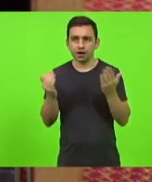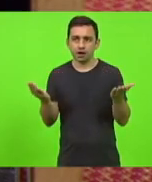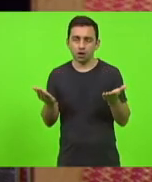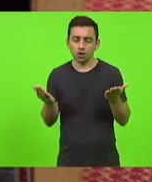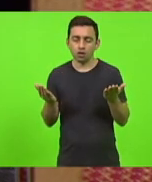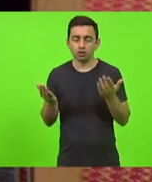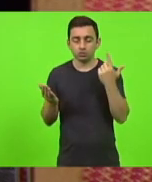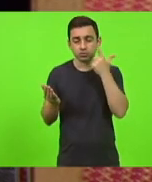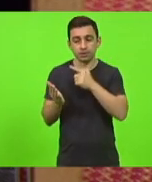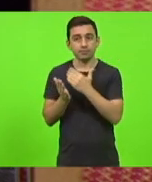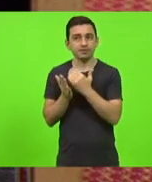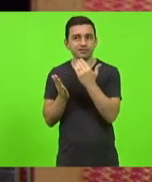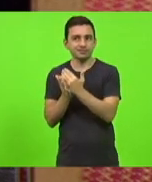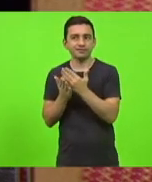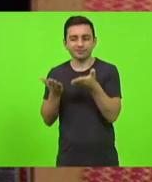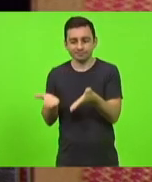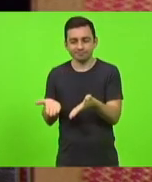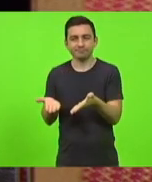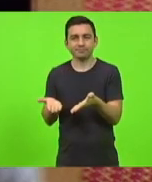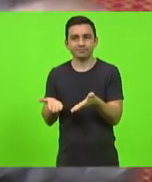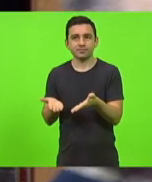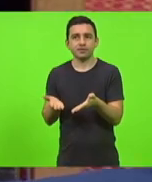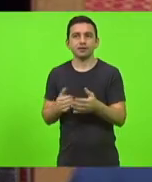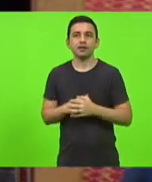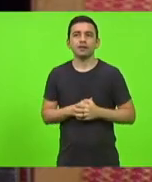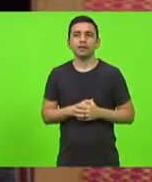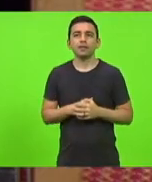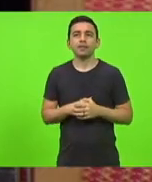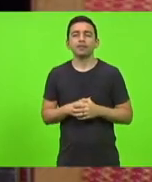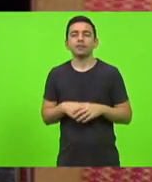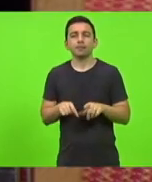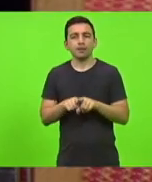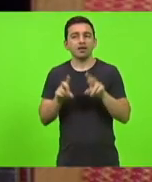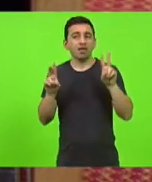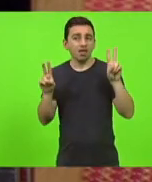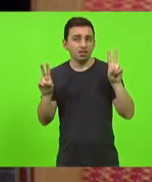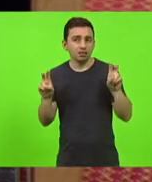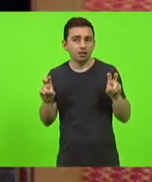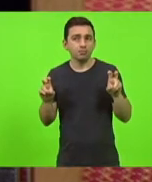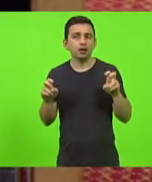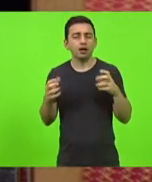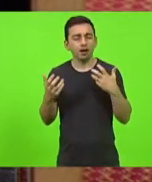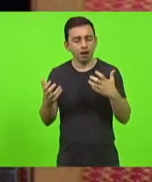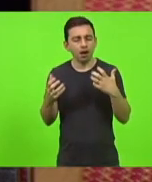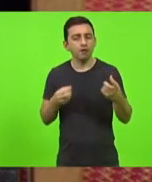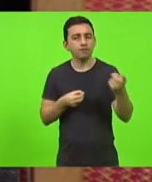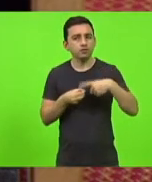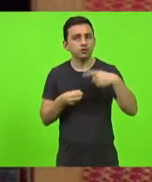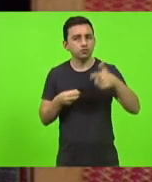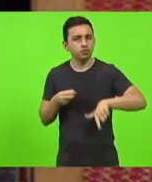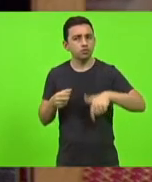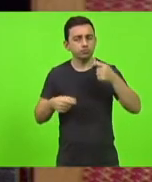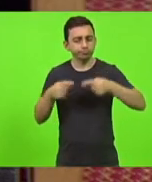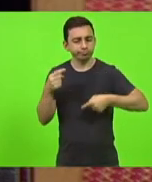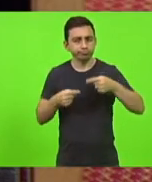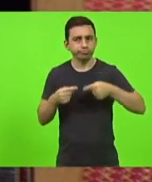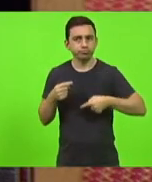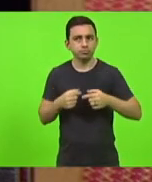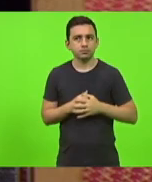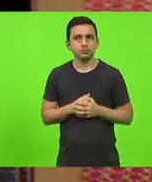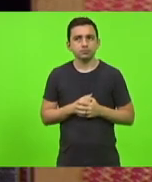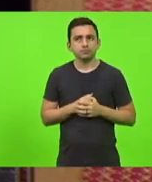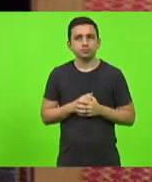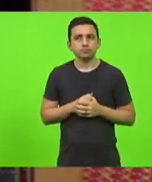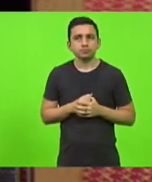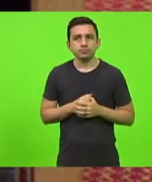superada, em que pese que é um assunto que nós ainda queremos voltar a discutir. E